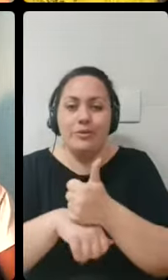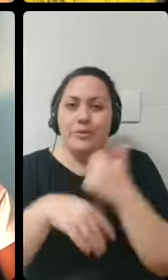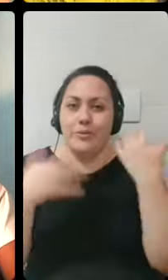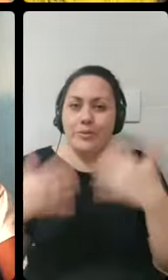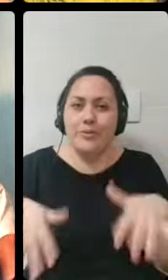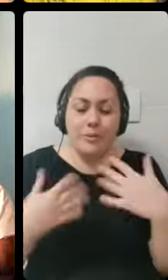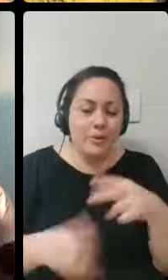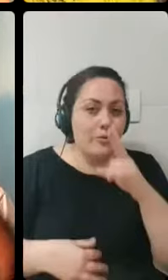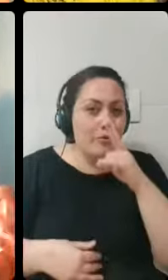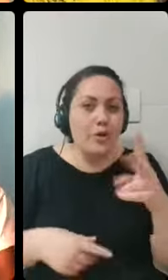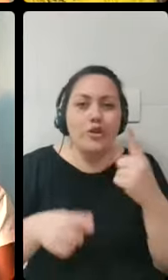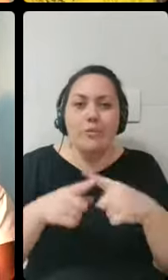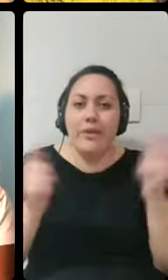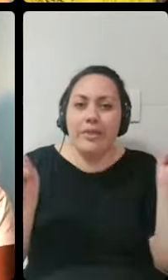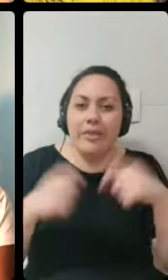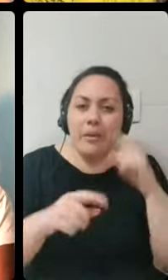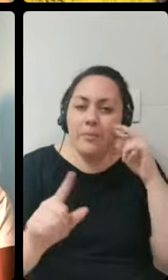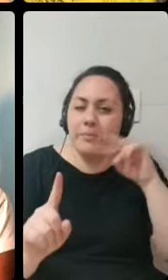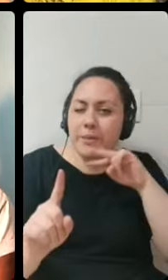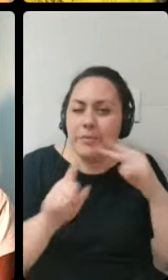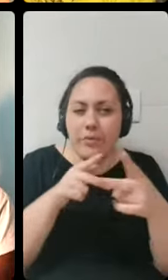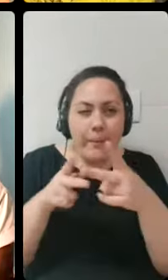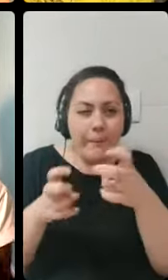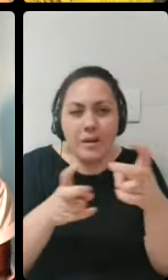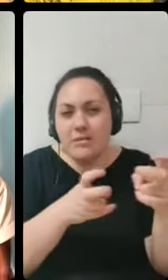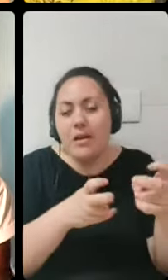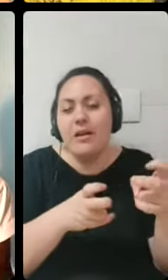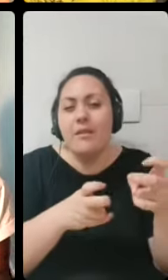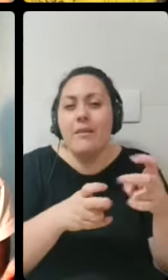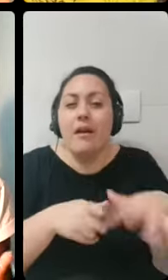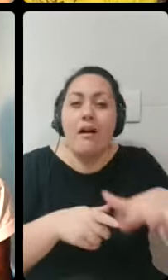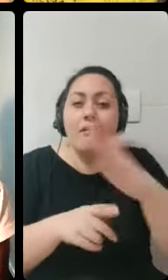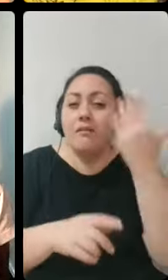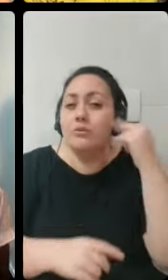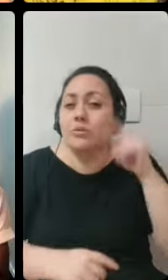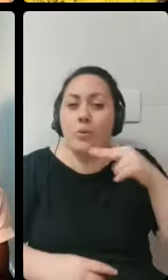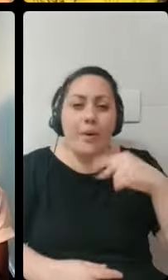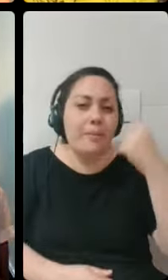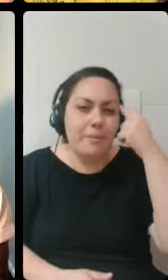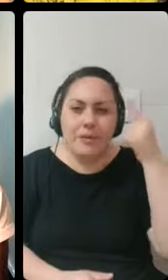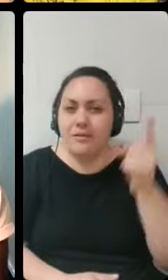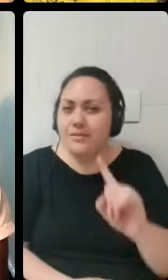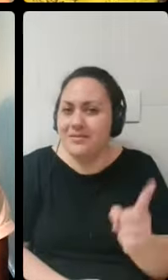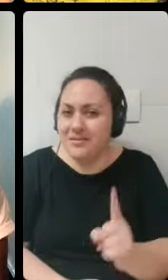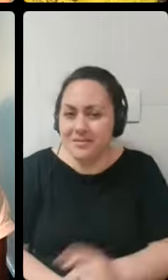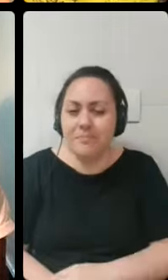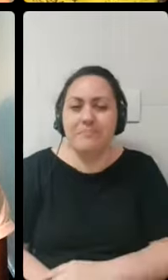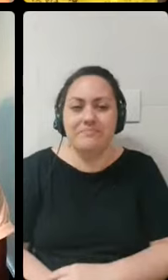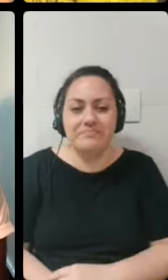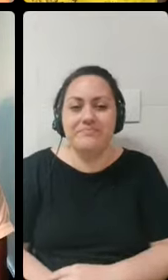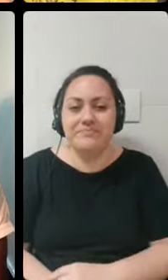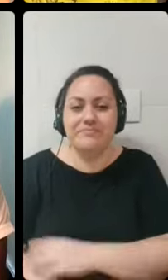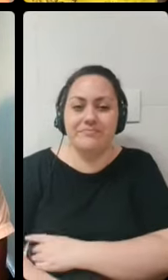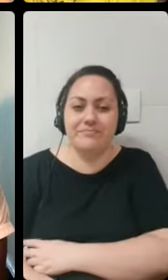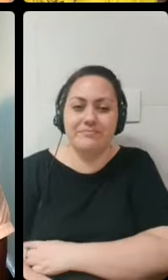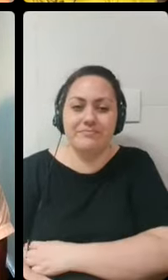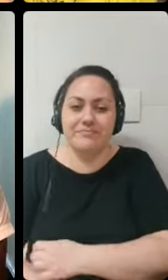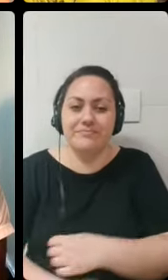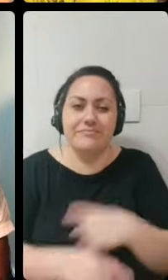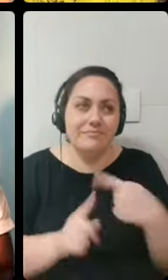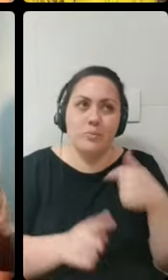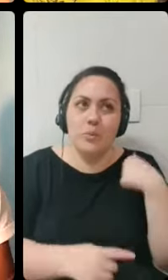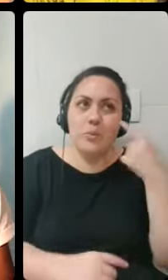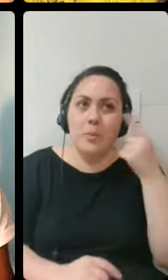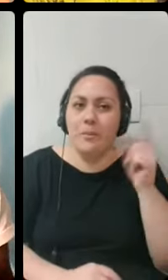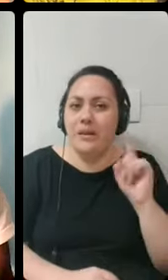observar ambientes e situações que a gente não tinha pensado sobre, né? Que a gente não pensa sobre. Então,